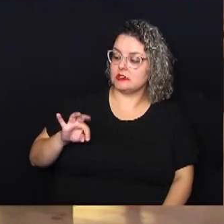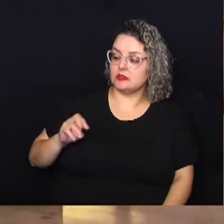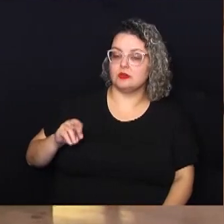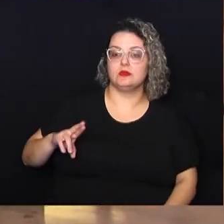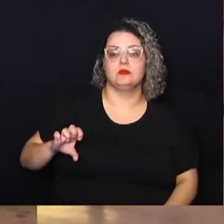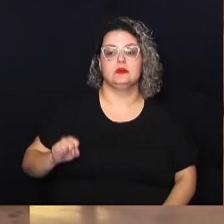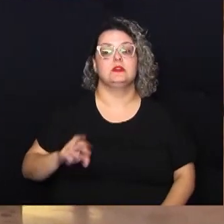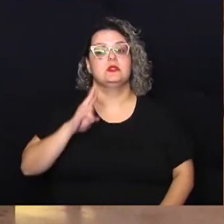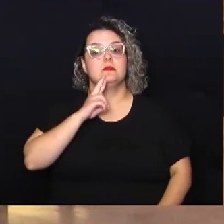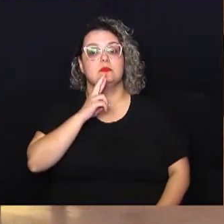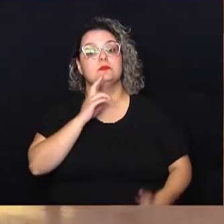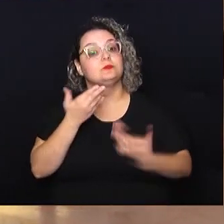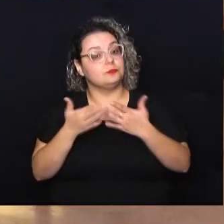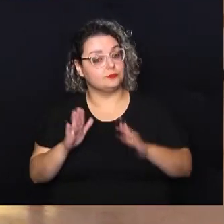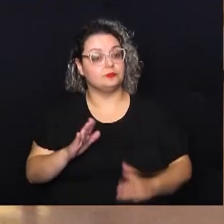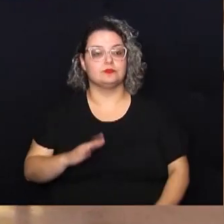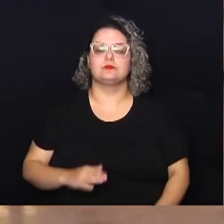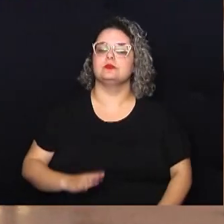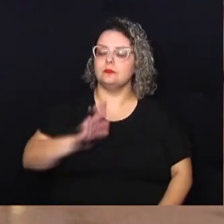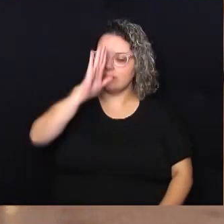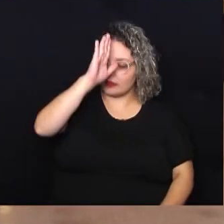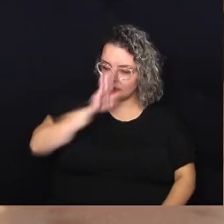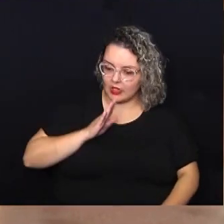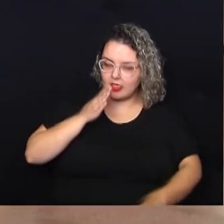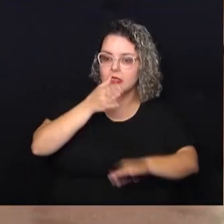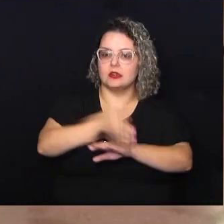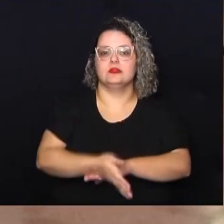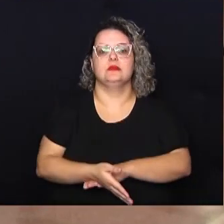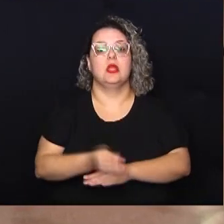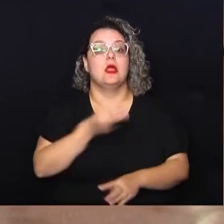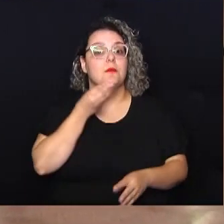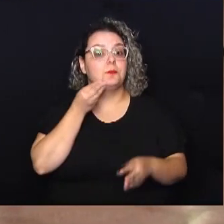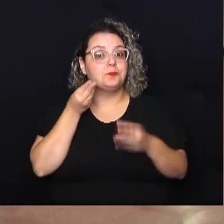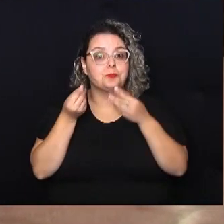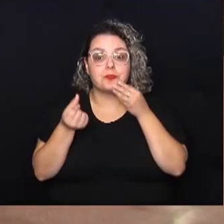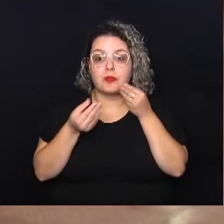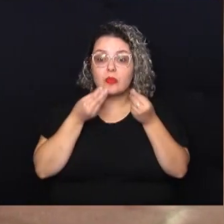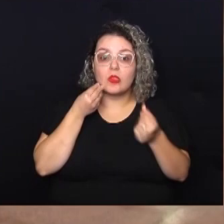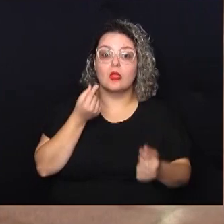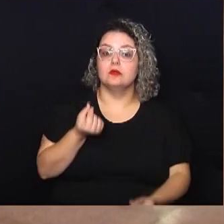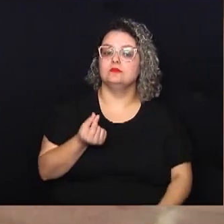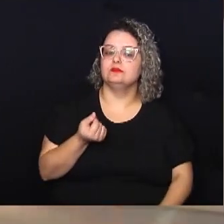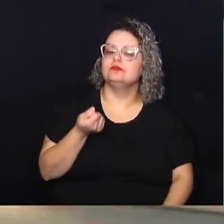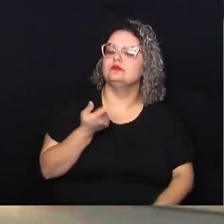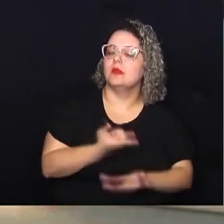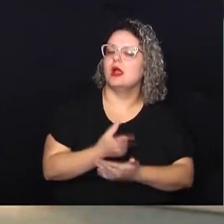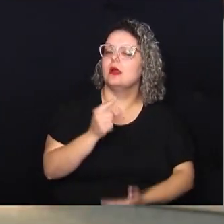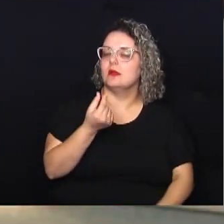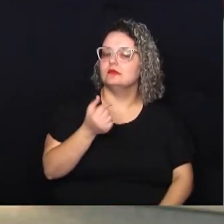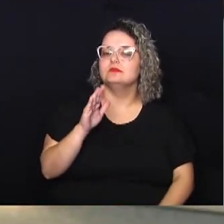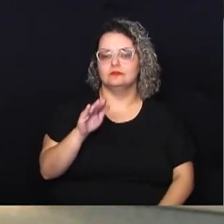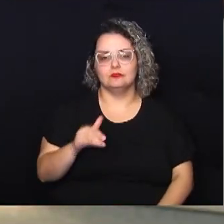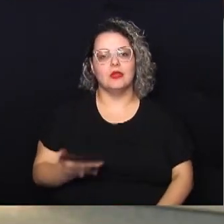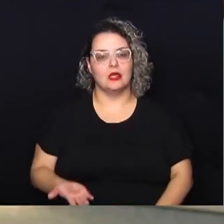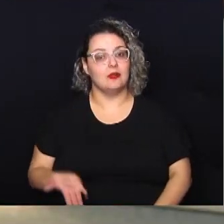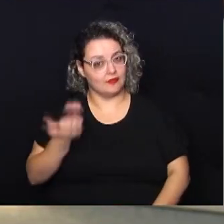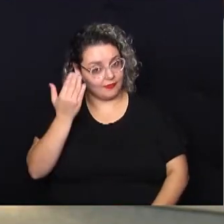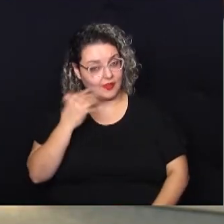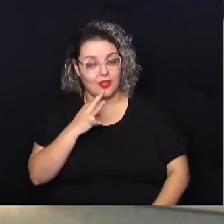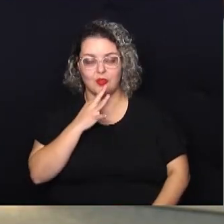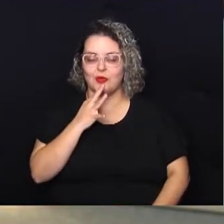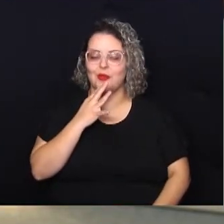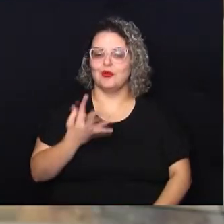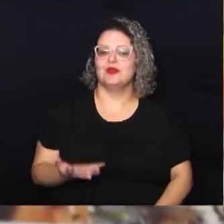ao público. A entrada é gratuita e as degustações são a preços populares. Então, venham